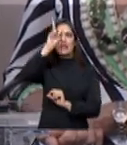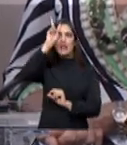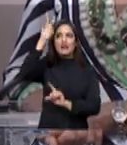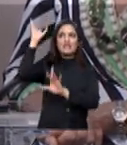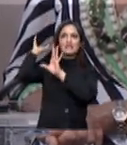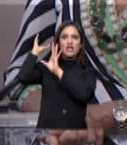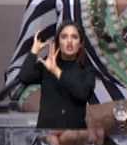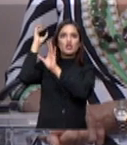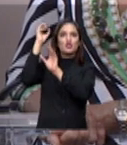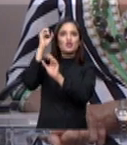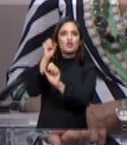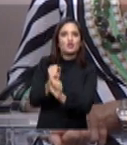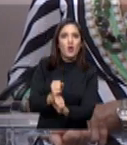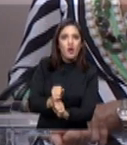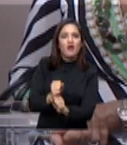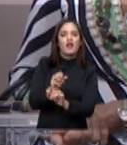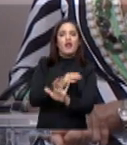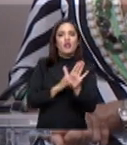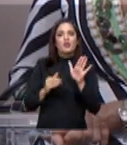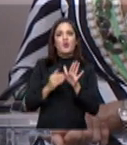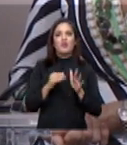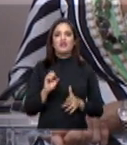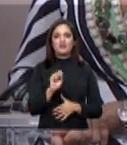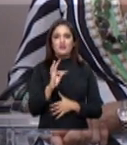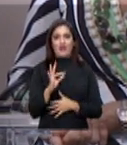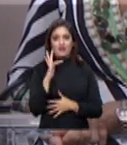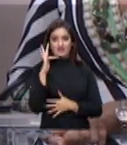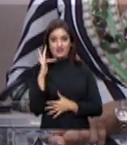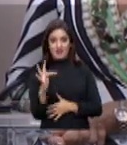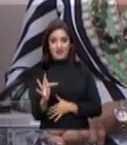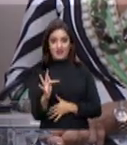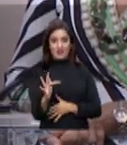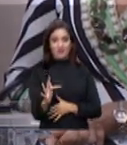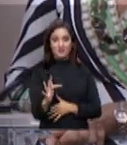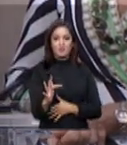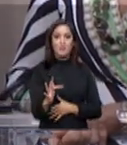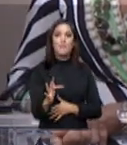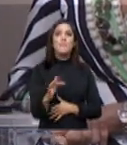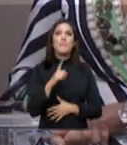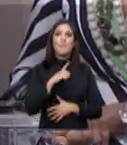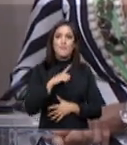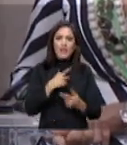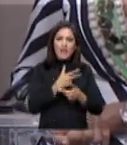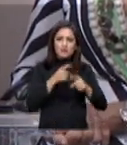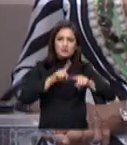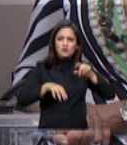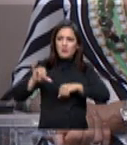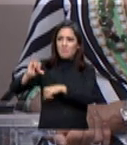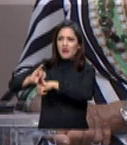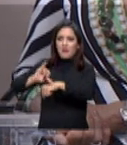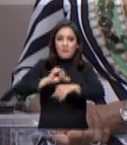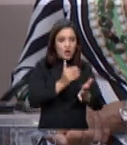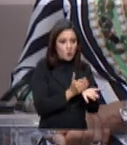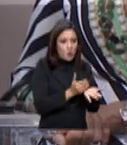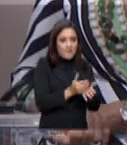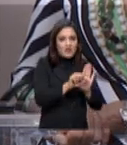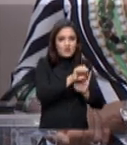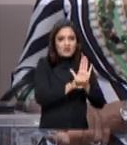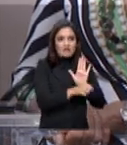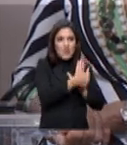narrativa institucionais da Suprema Corte Brasileira, com acervo que remonta ao início do século